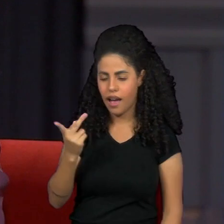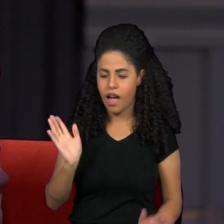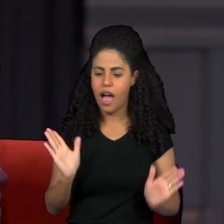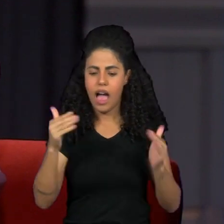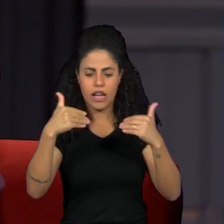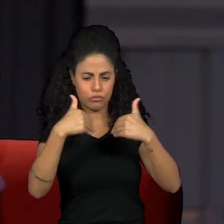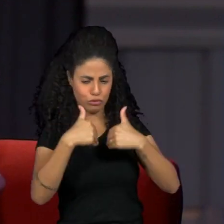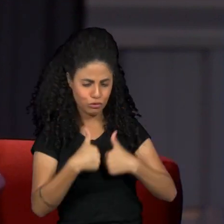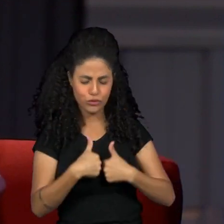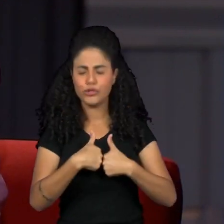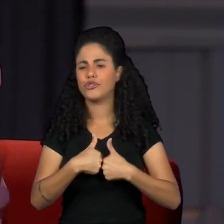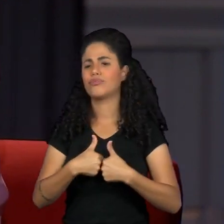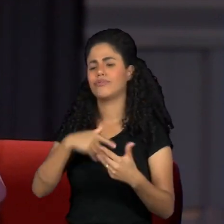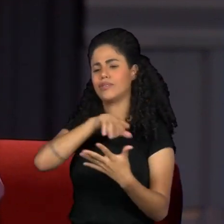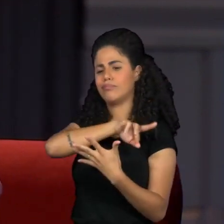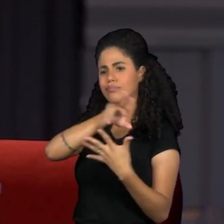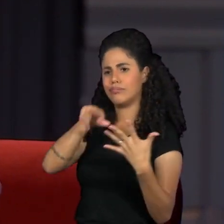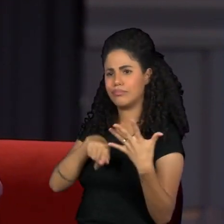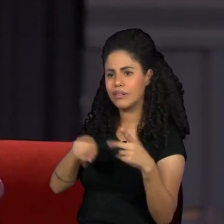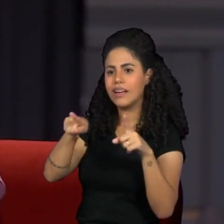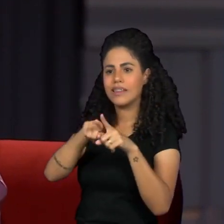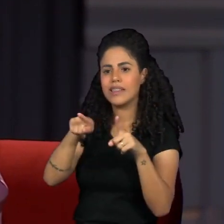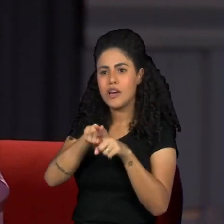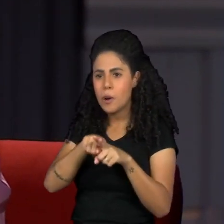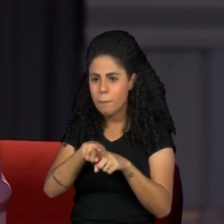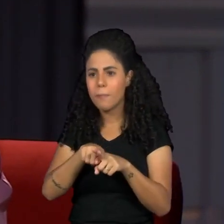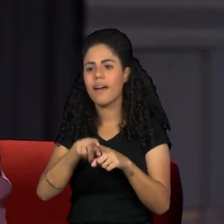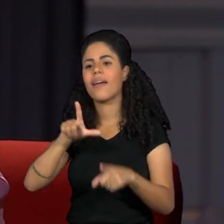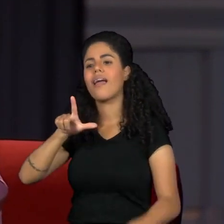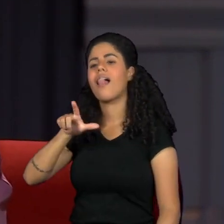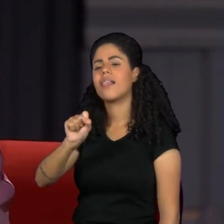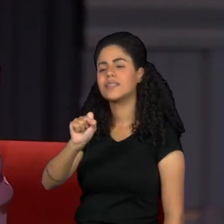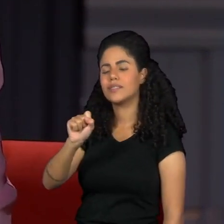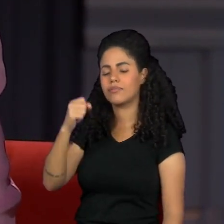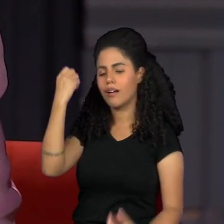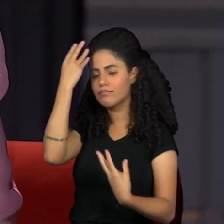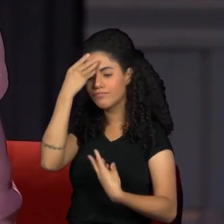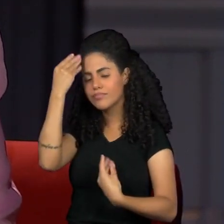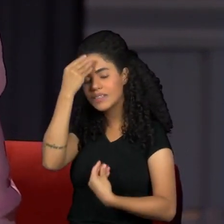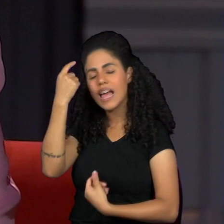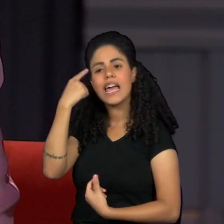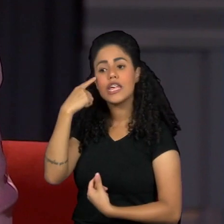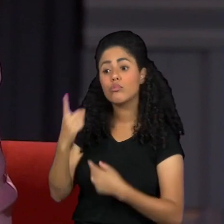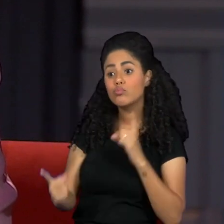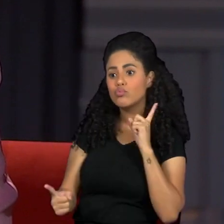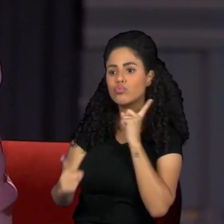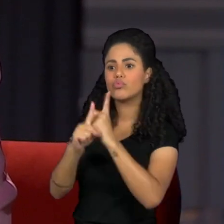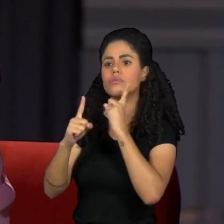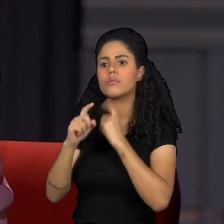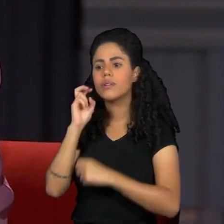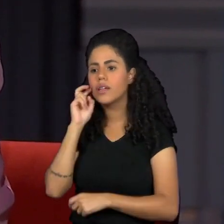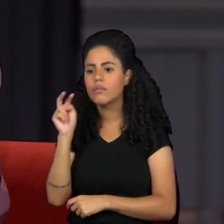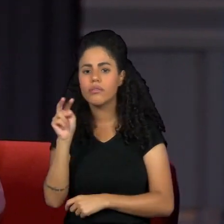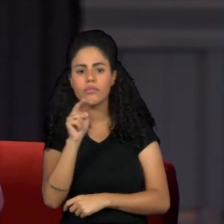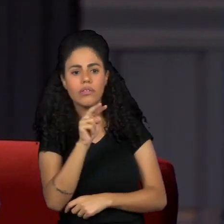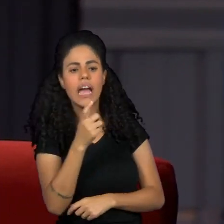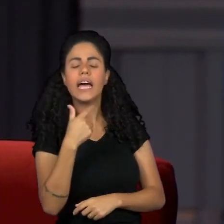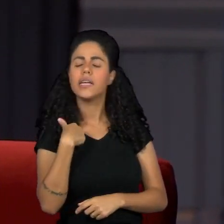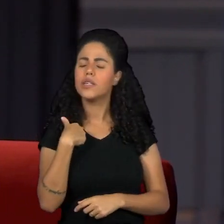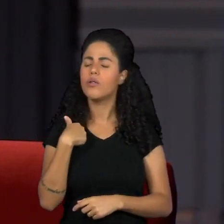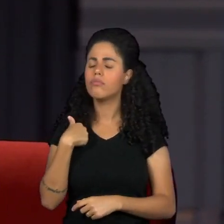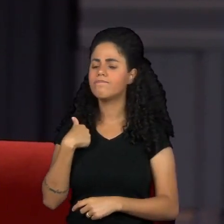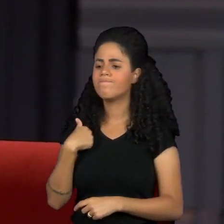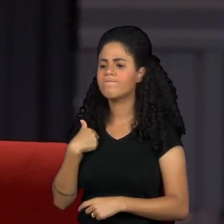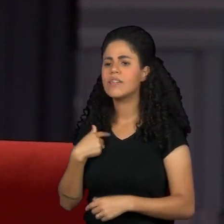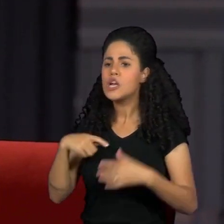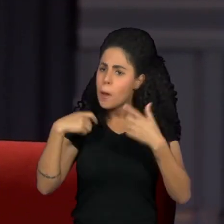superdotação, veio a homossexualidade, que a partir do momento que eu tive os outros, eu me senti na obrigação comigo